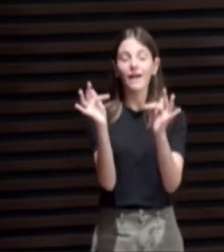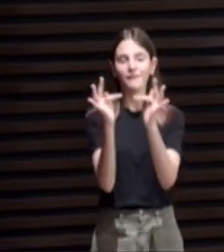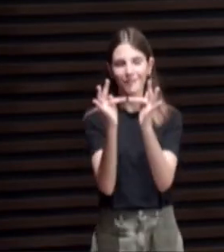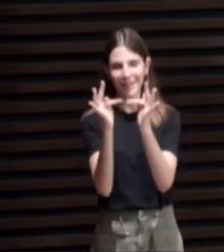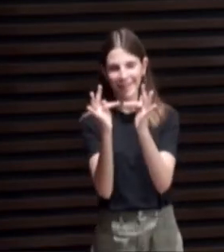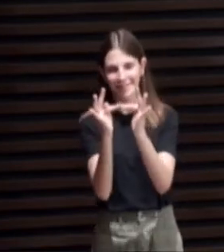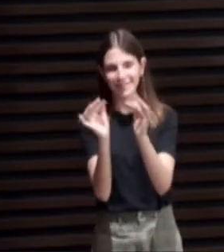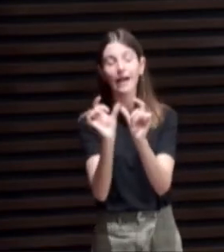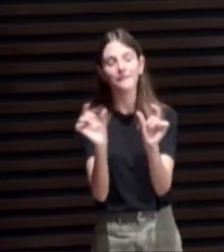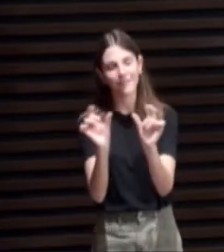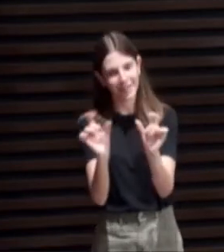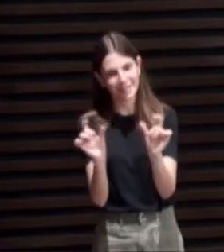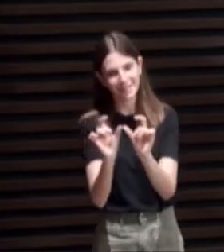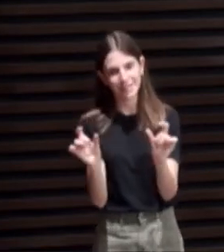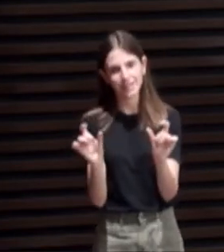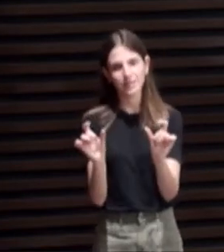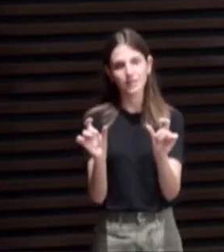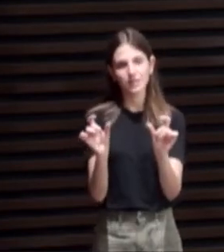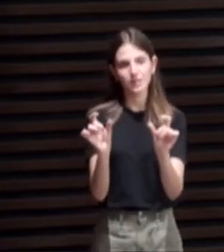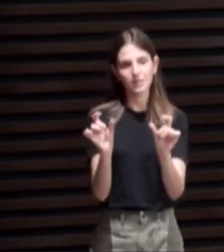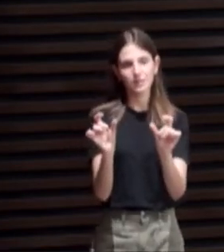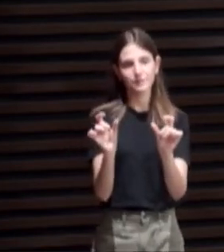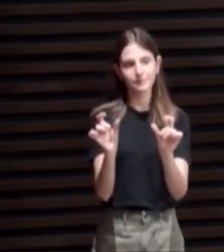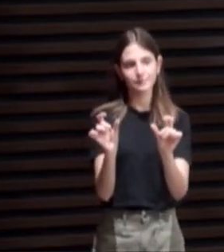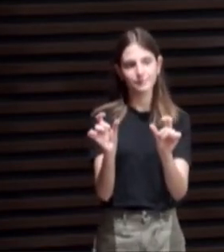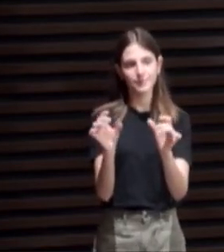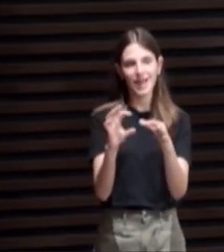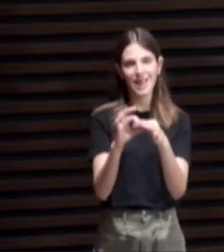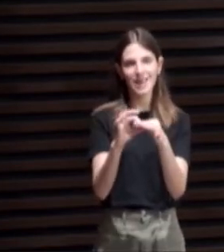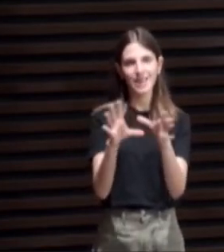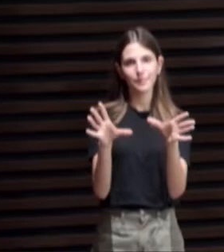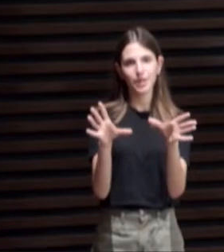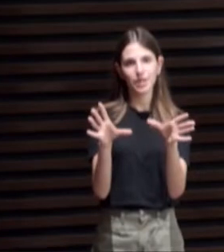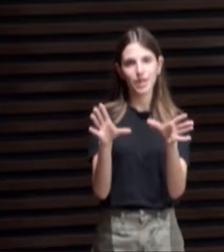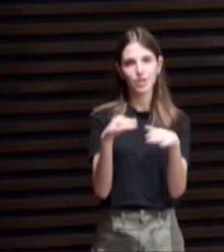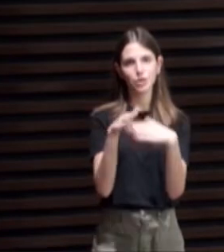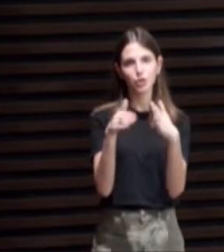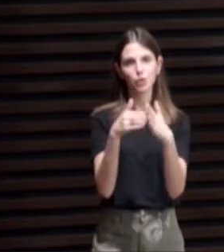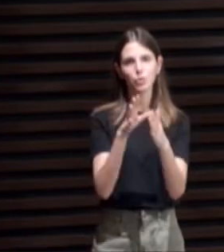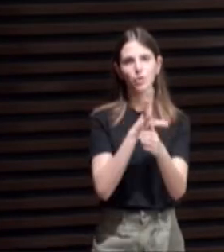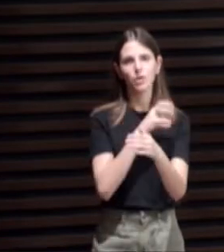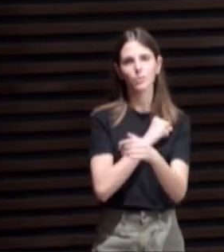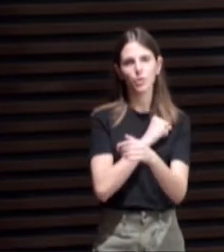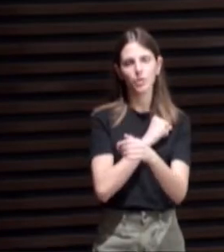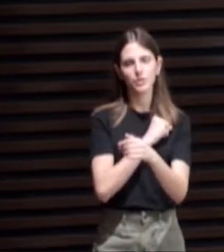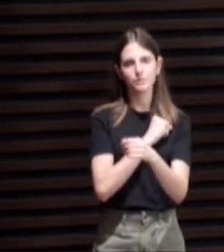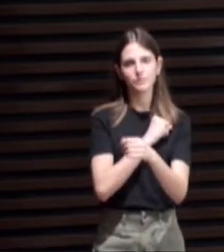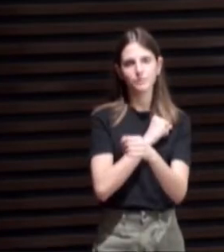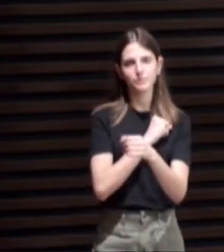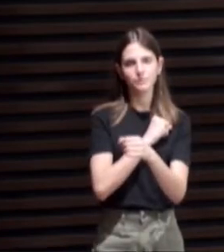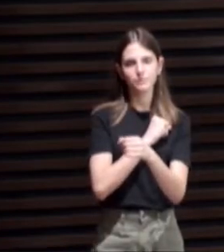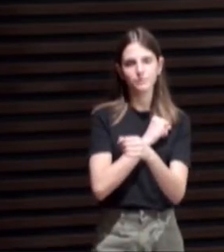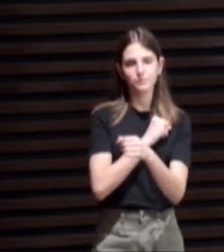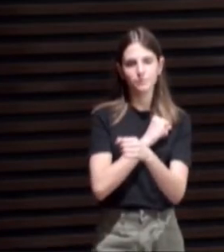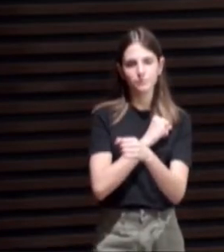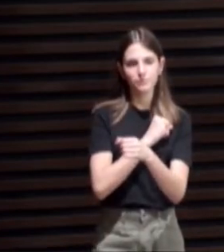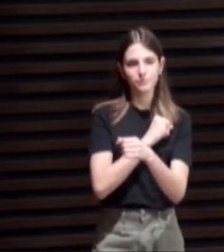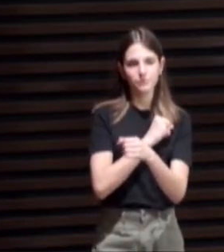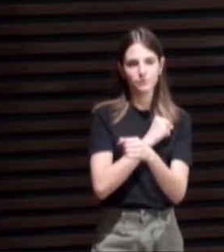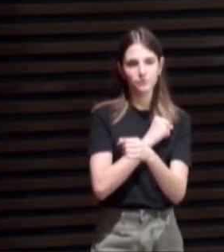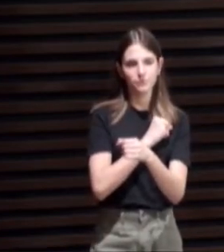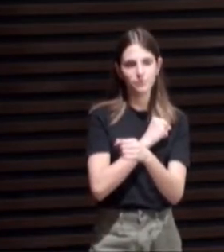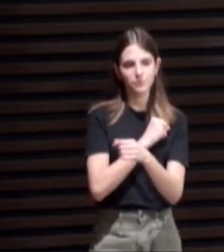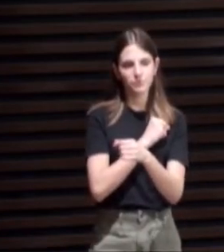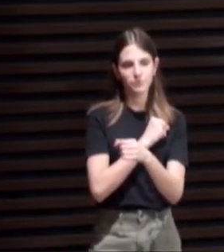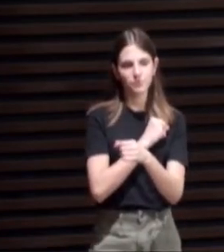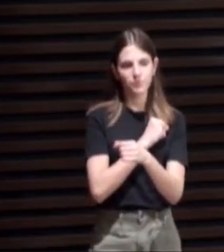unidade, no não essencial liberdade e em tudo amor, é comum no evangelicalismo